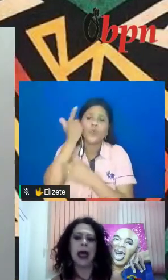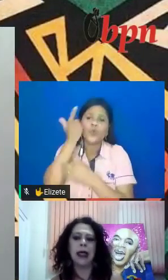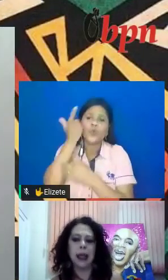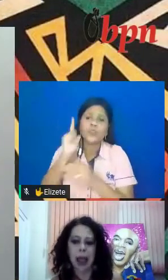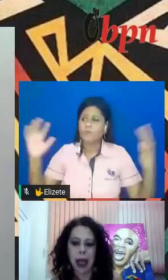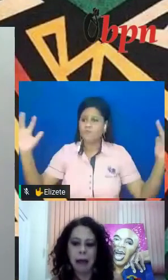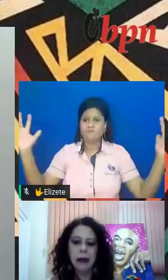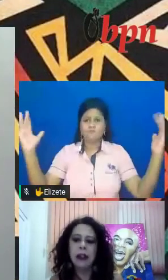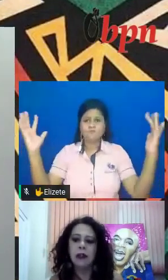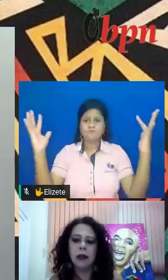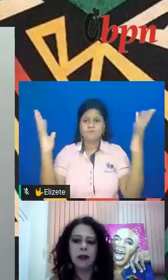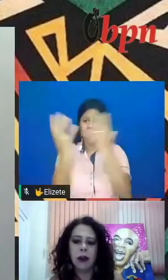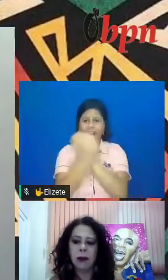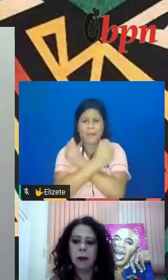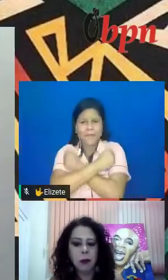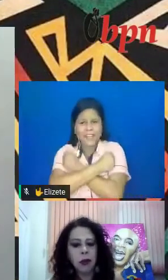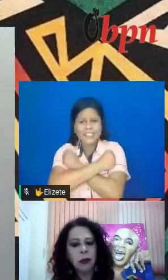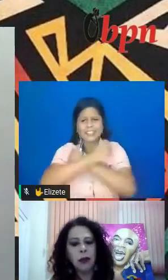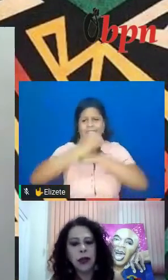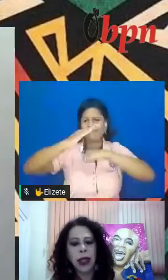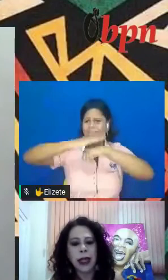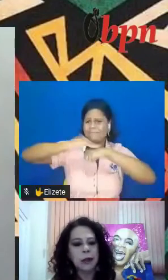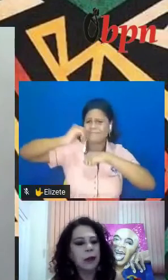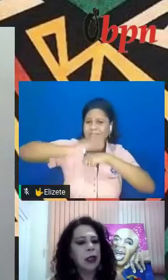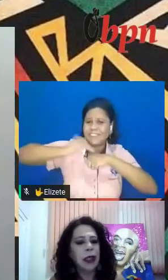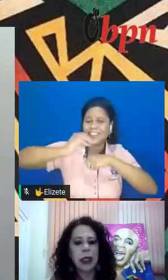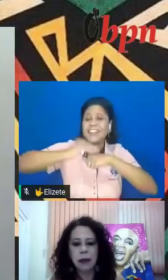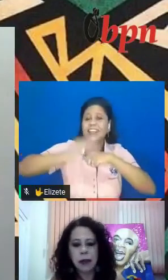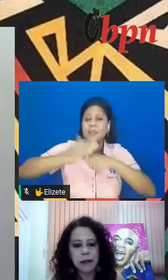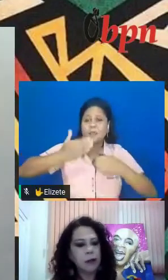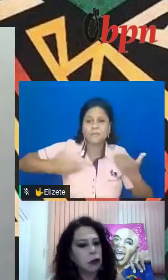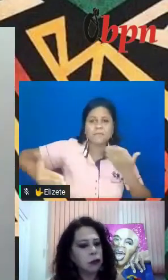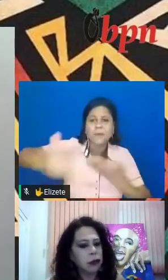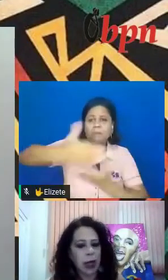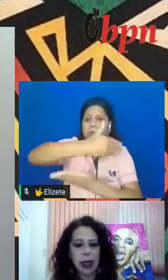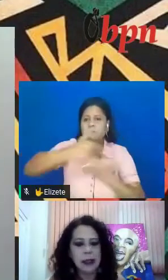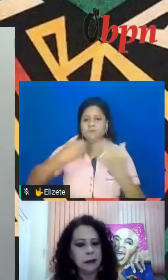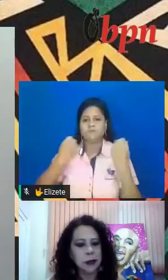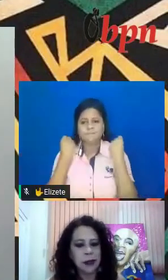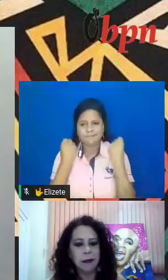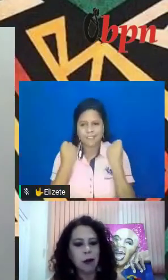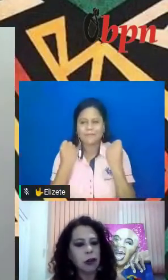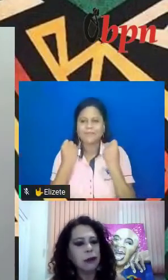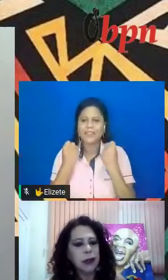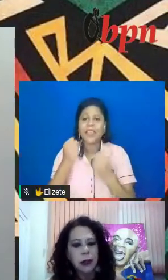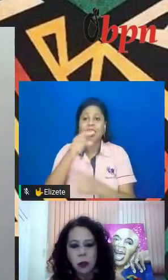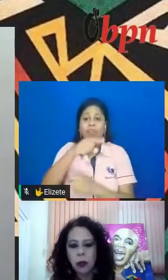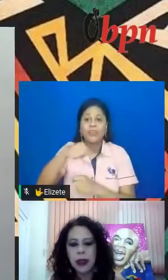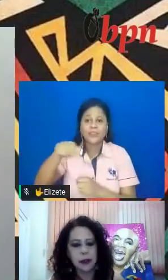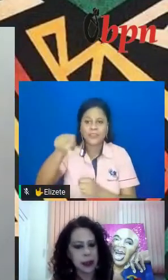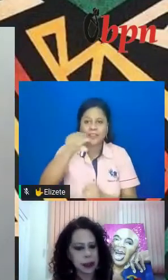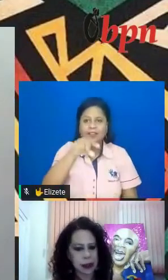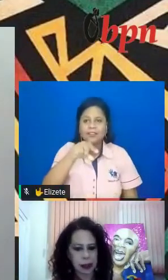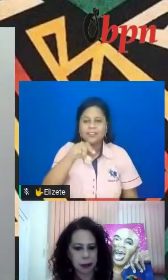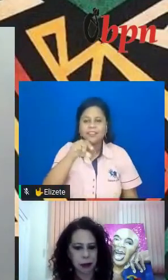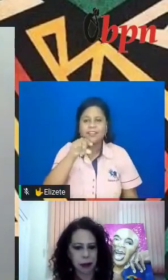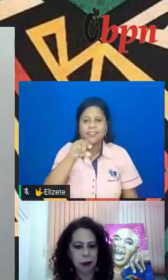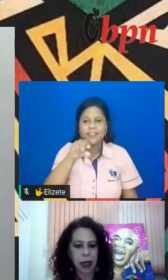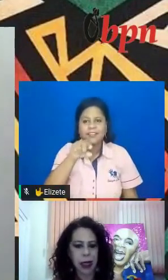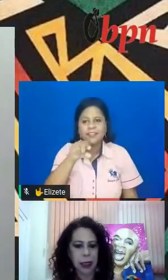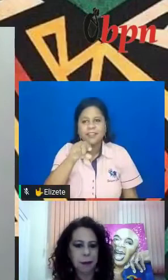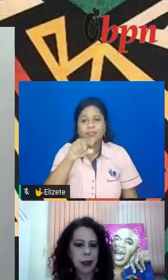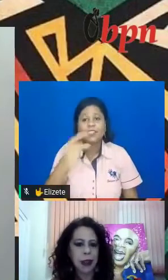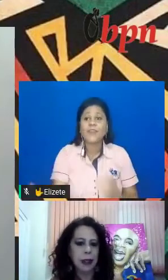abraçar, se acarinhar de uma forma muito potente e que você, assim, você volte inúmeras vezes aqui